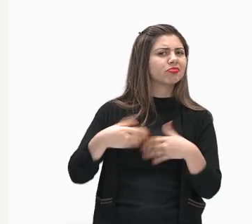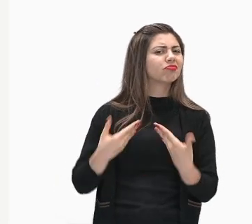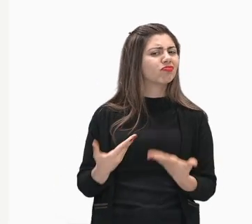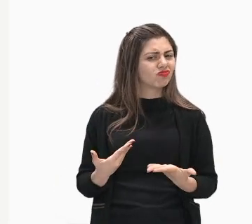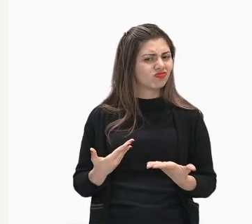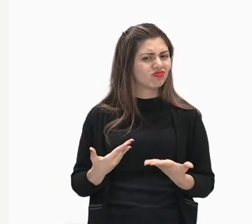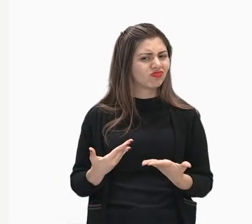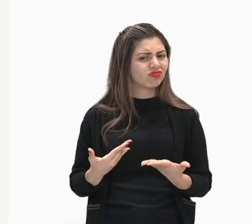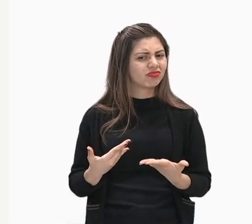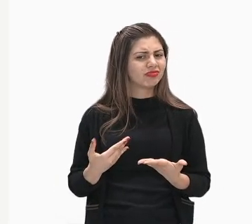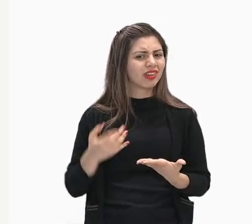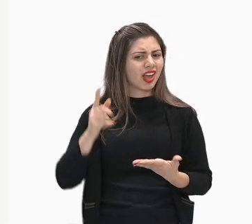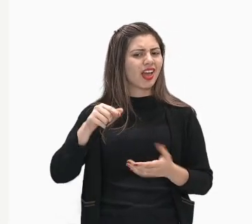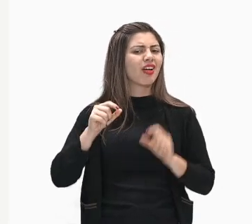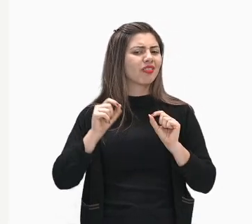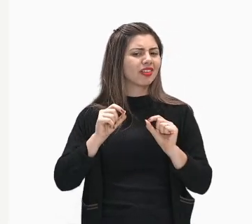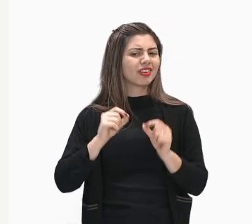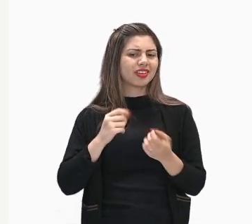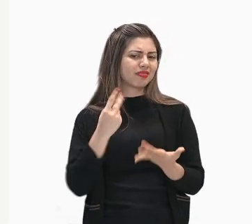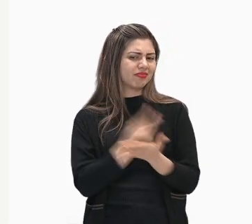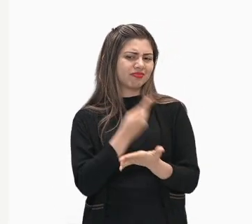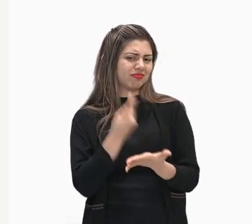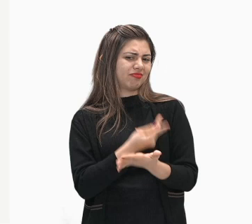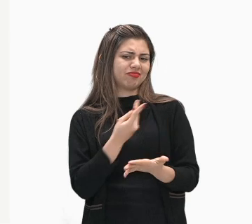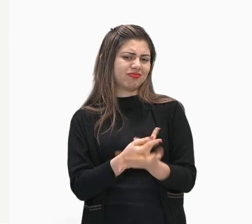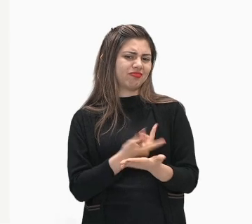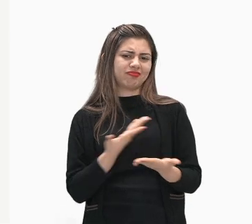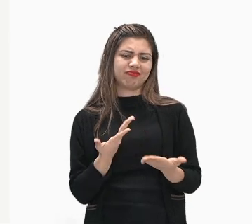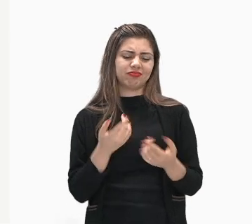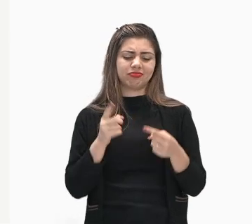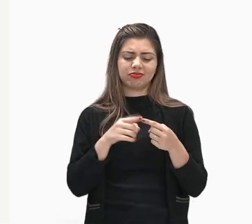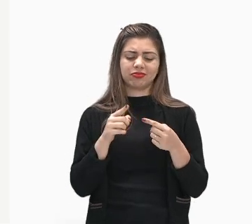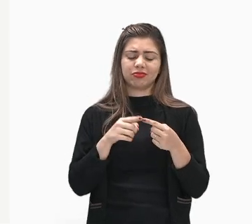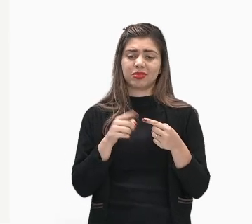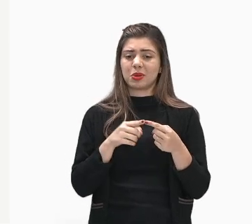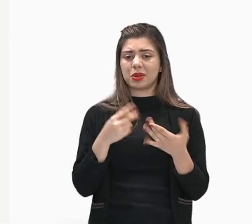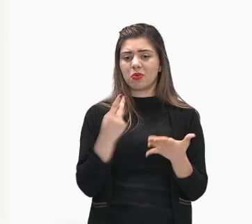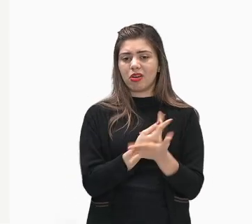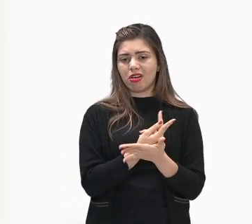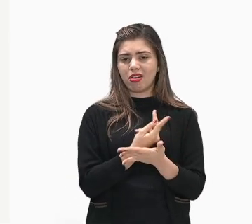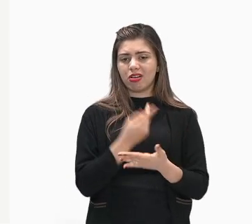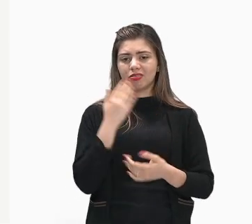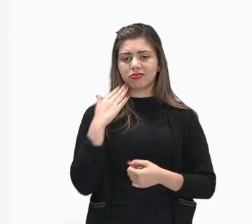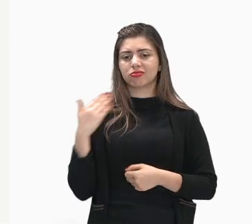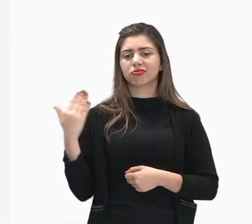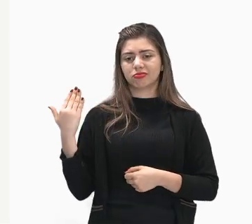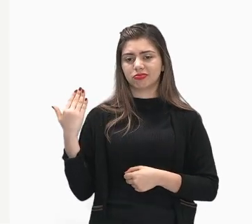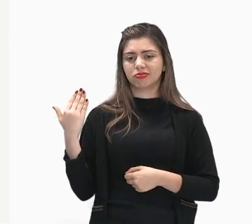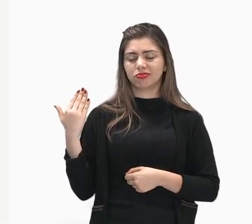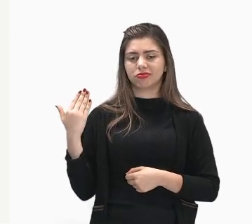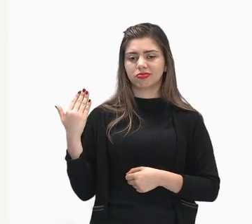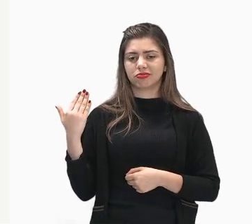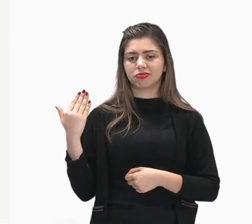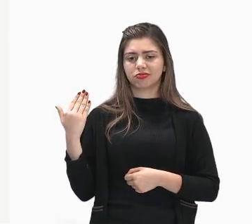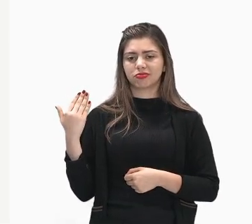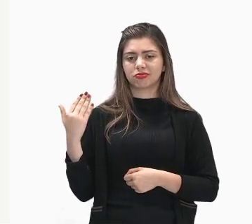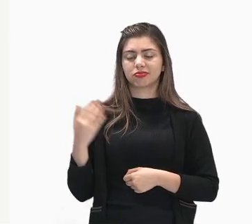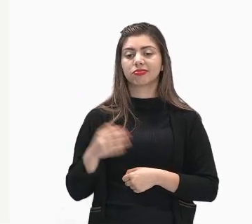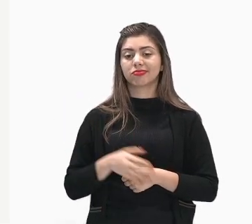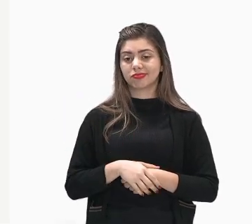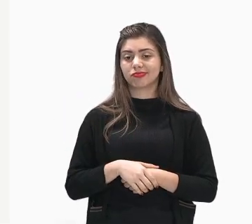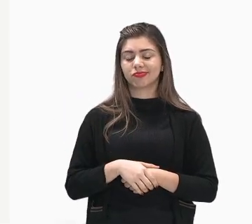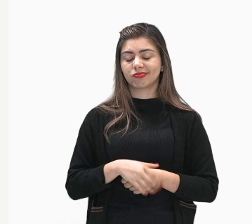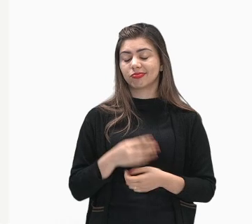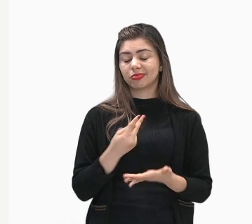gente, é falso, né? Então, a nossa primeira afirmação aqui, ela não é